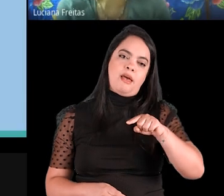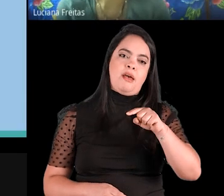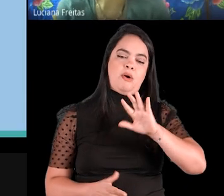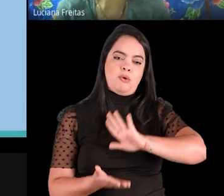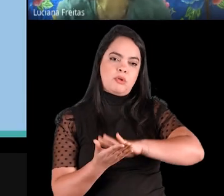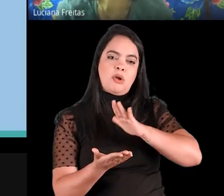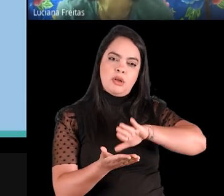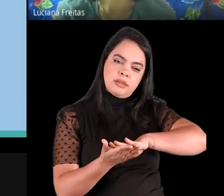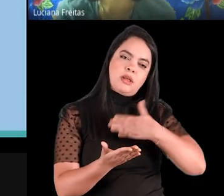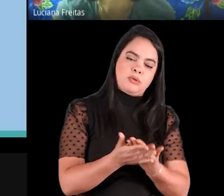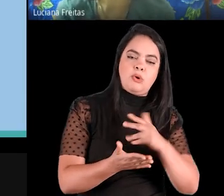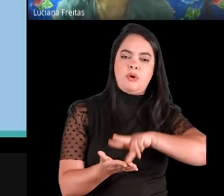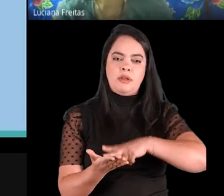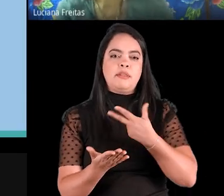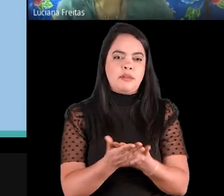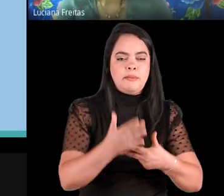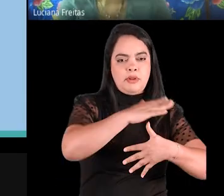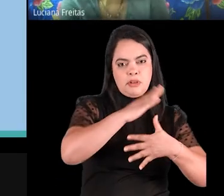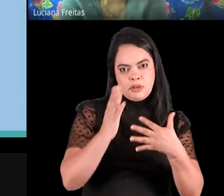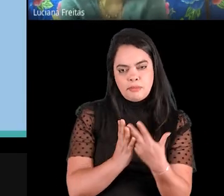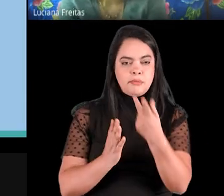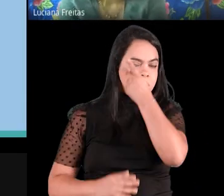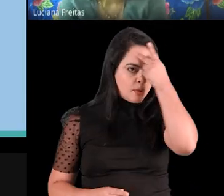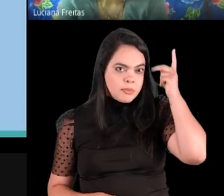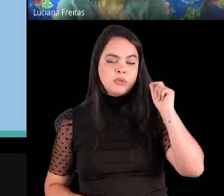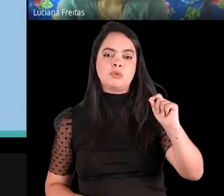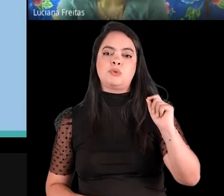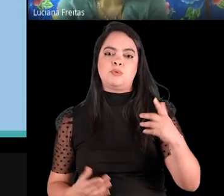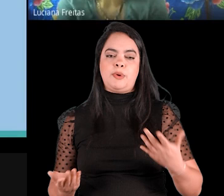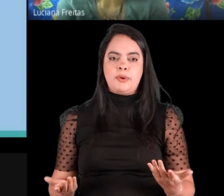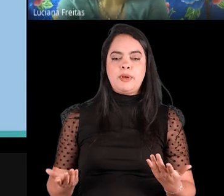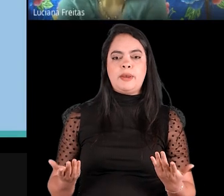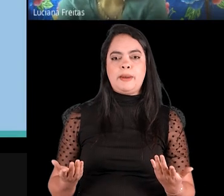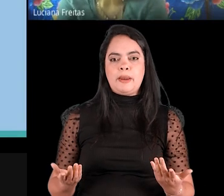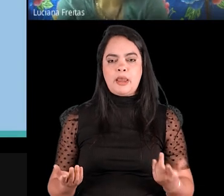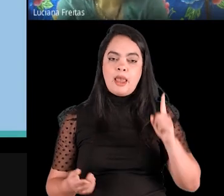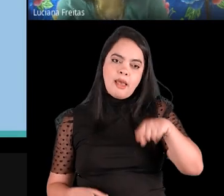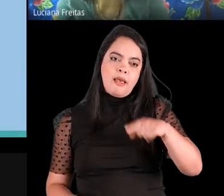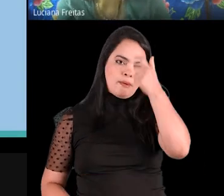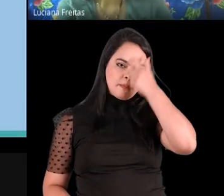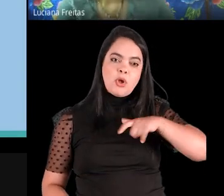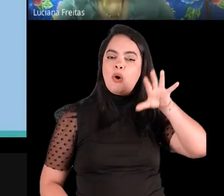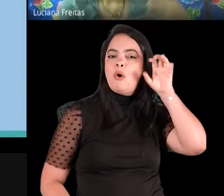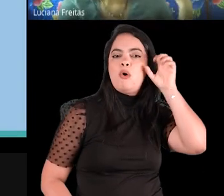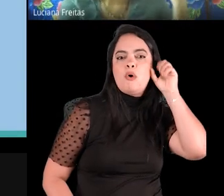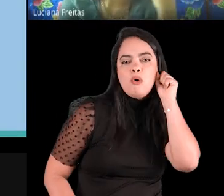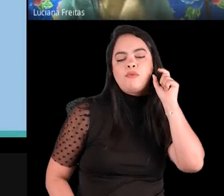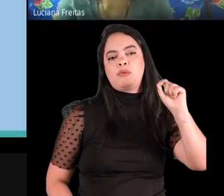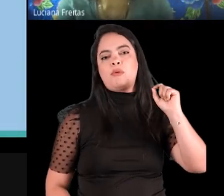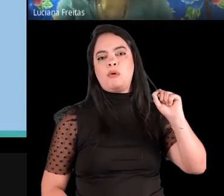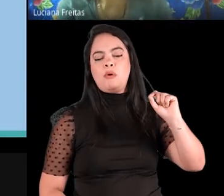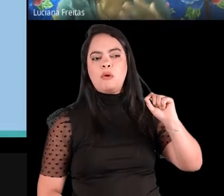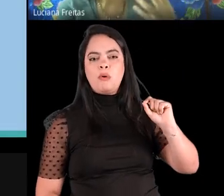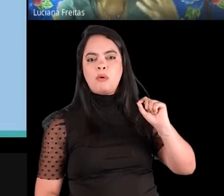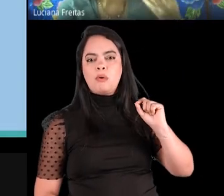Libras, possui competência tradutória, né, é uma pessoa, vamos colocar assim, é uma pessoa ouvinte, que ouve,